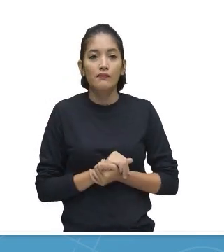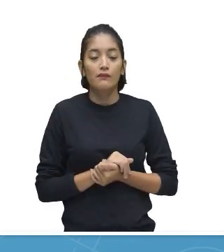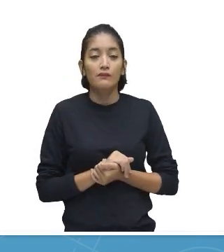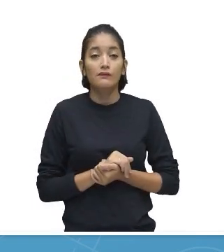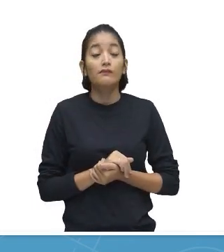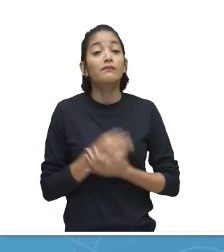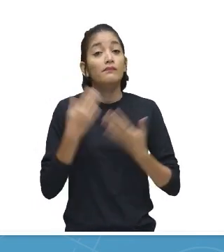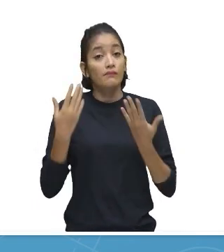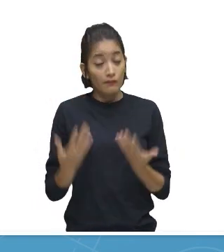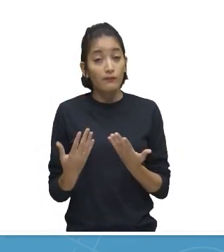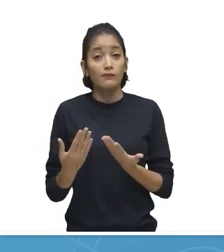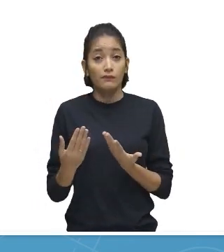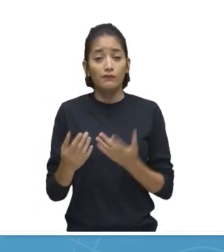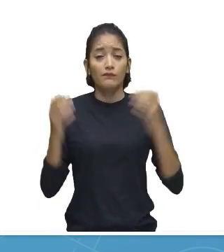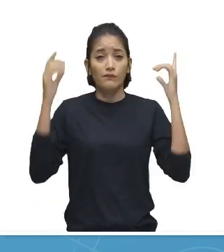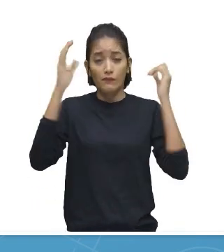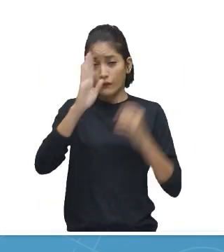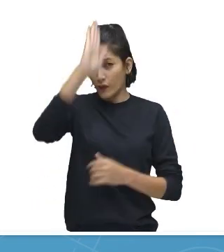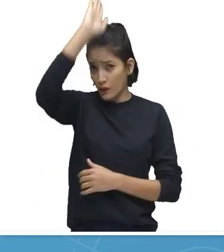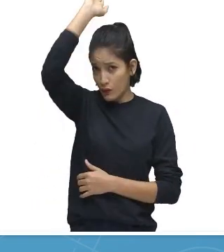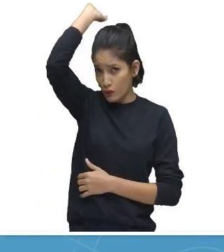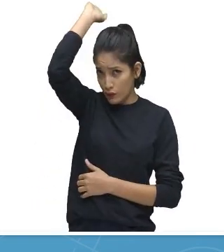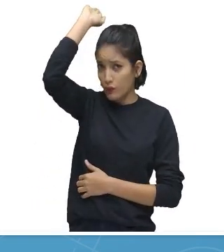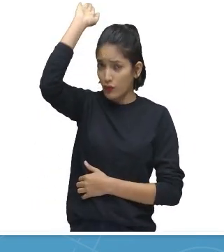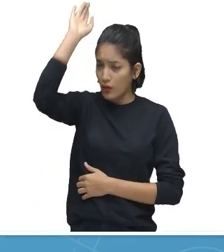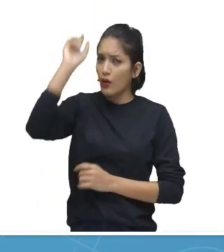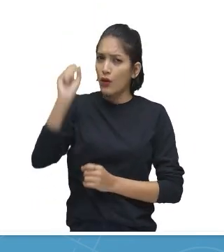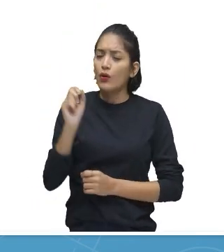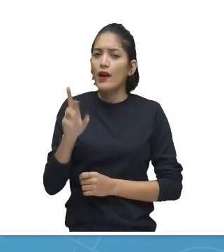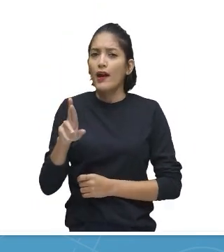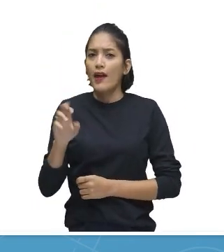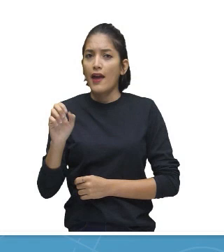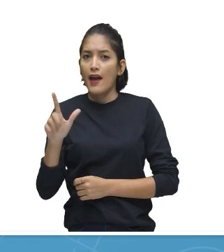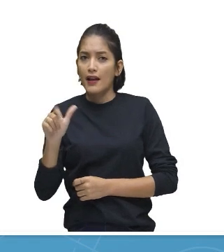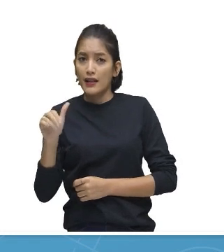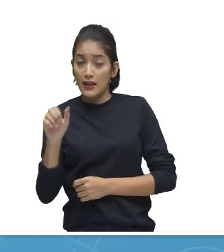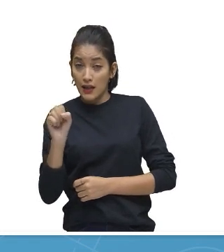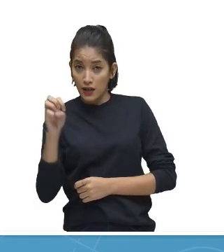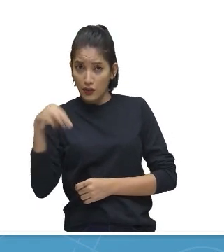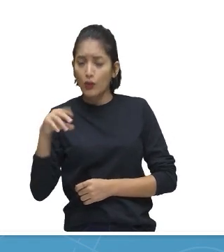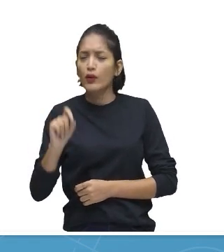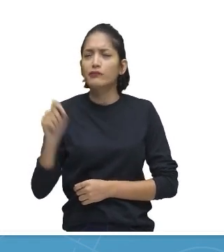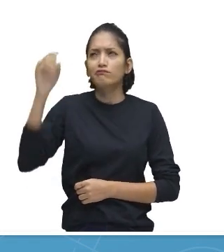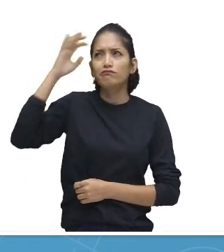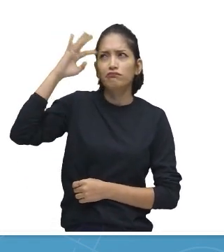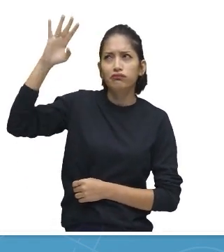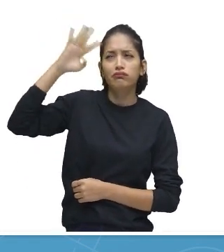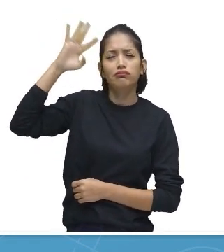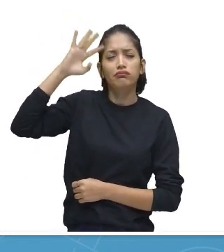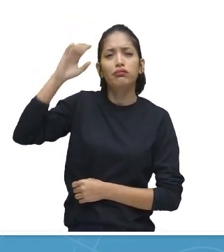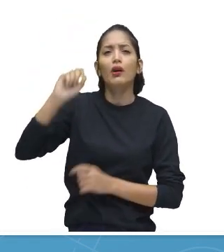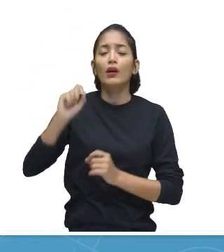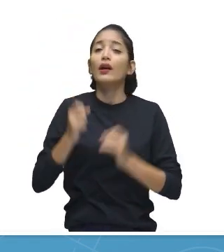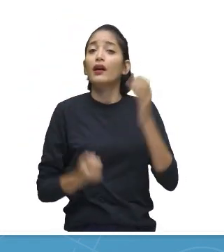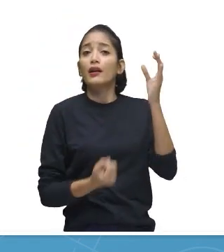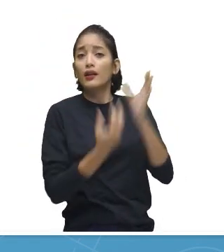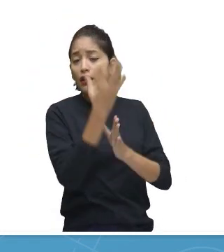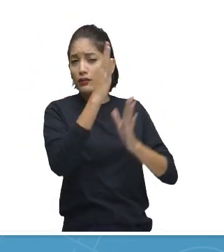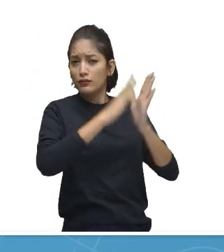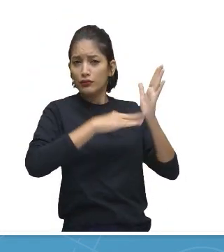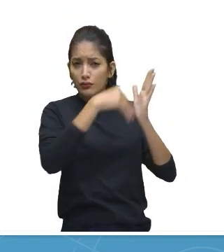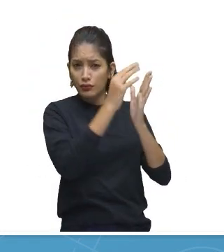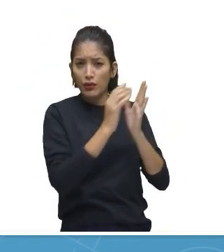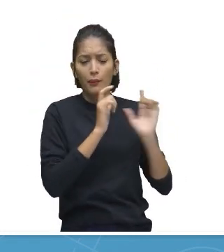pintores romanos usaram ao mesmo tempo que o realismo a imaginação, dando origem a obras que ocupam grandes